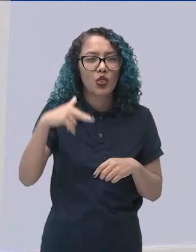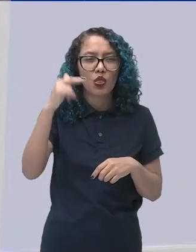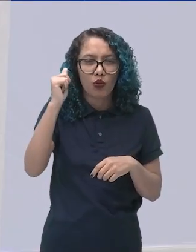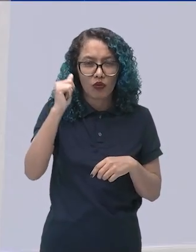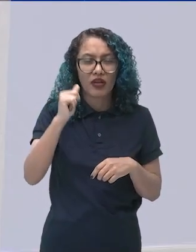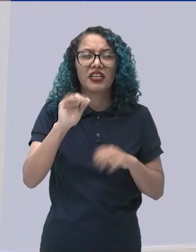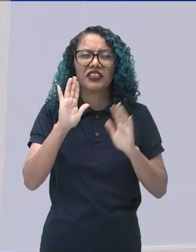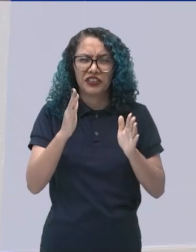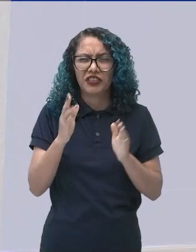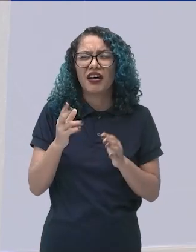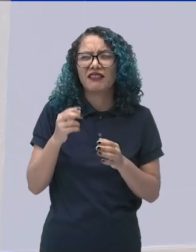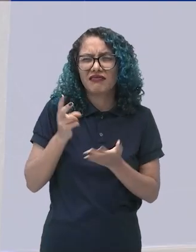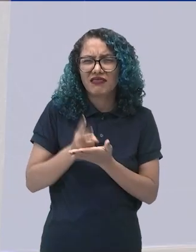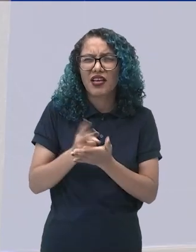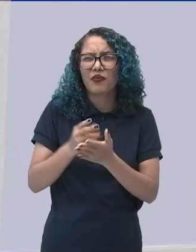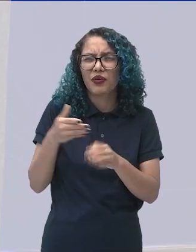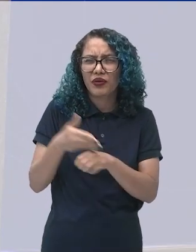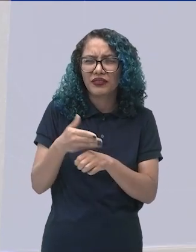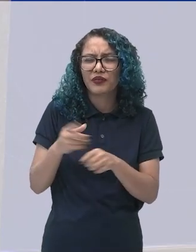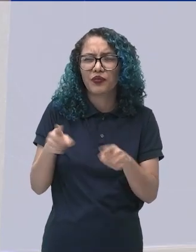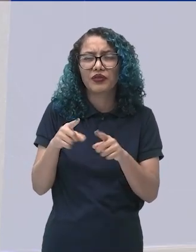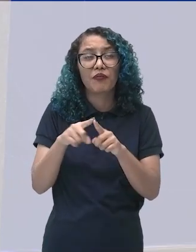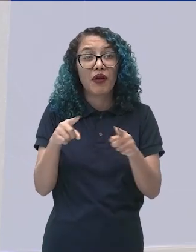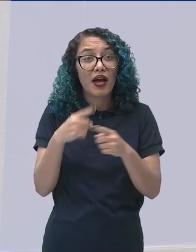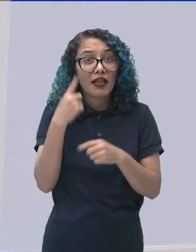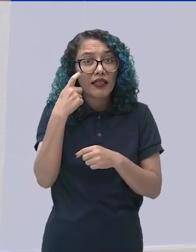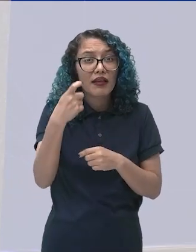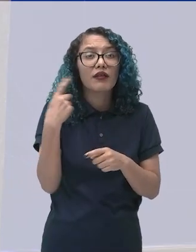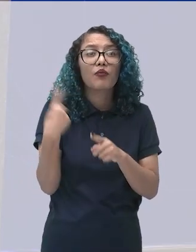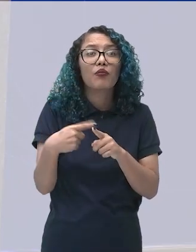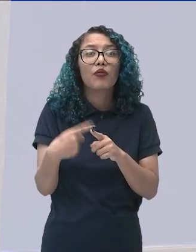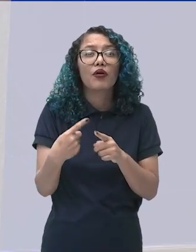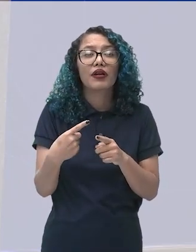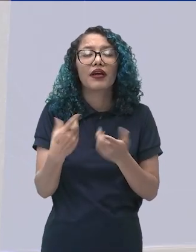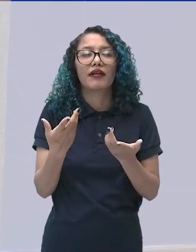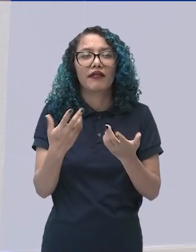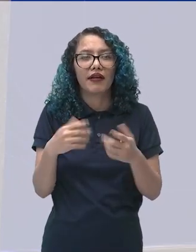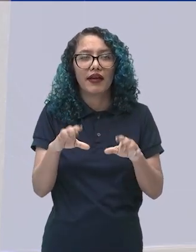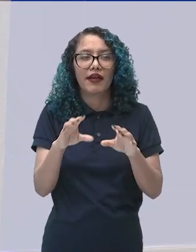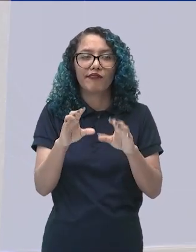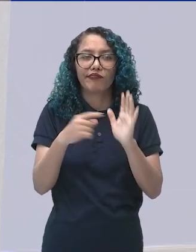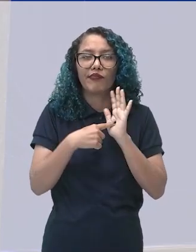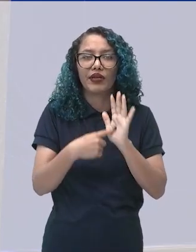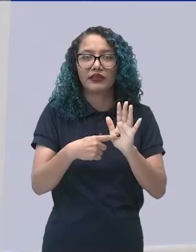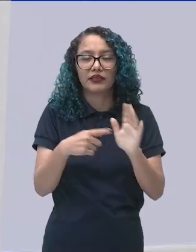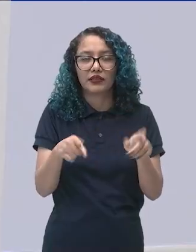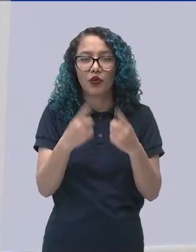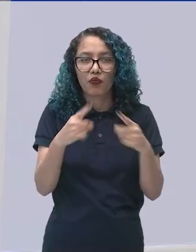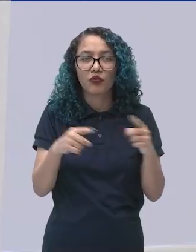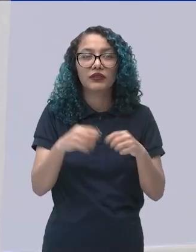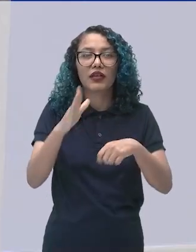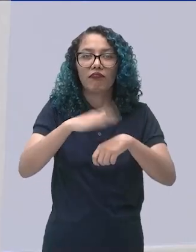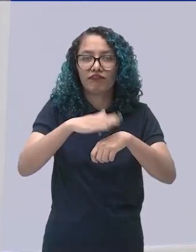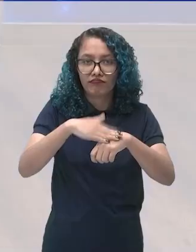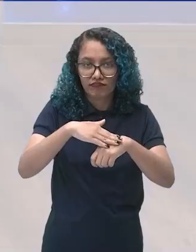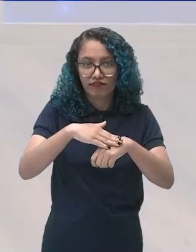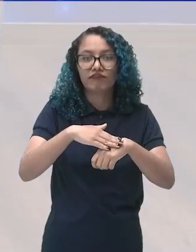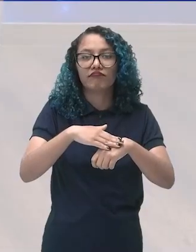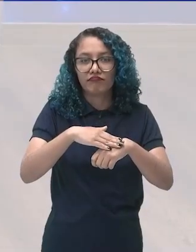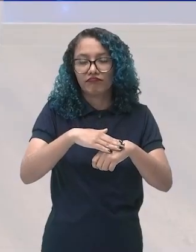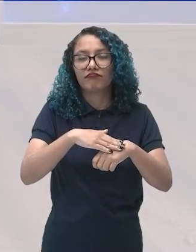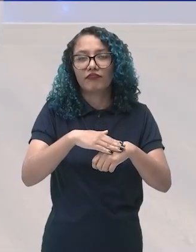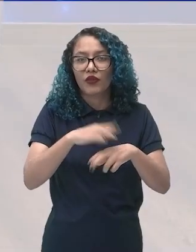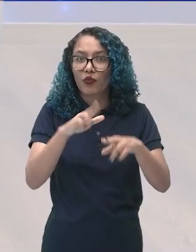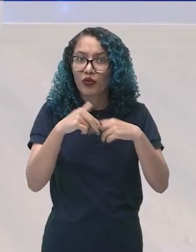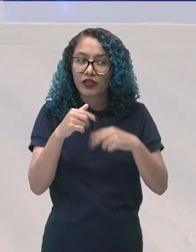desde sempre, mas me chamou a atenção o fato de ser um concurso de músicas autorais. Então, isso me despertou